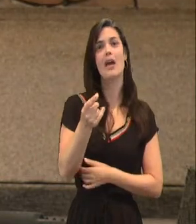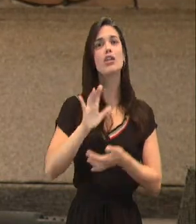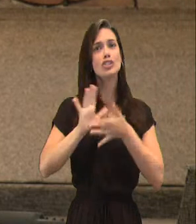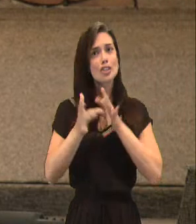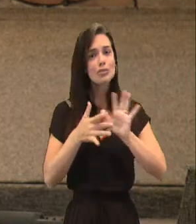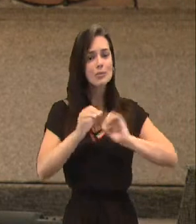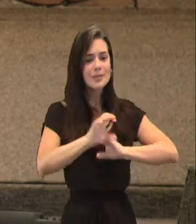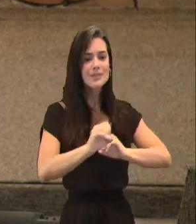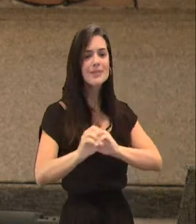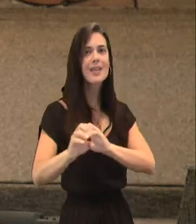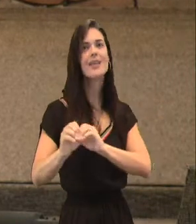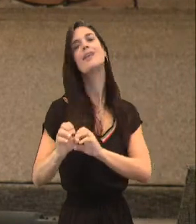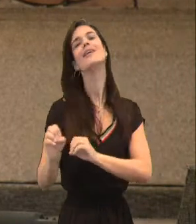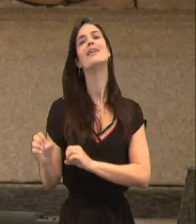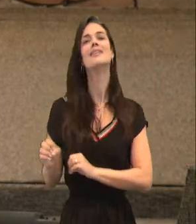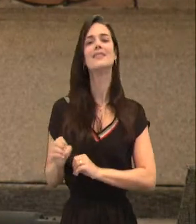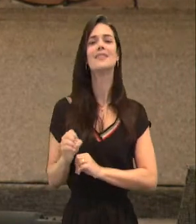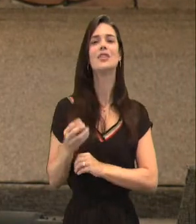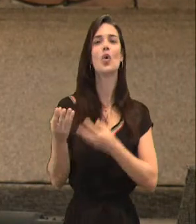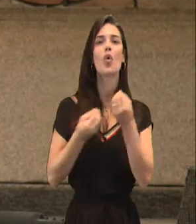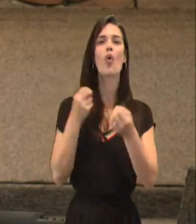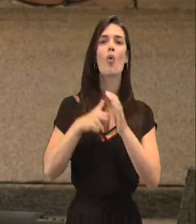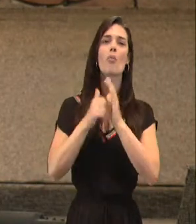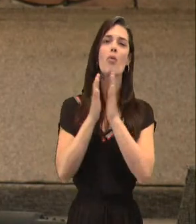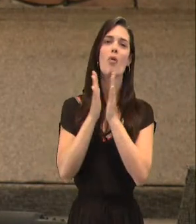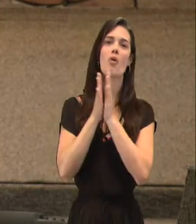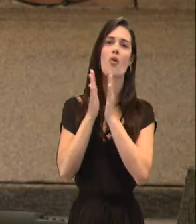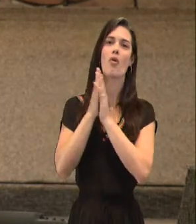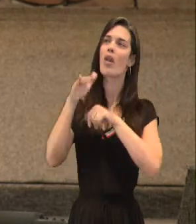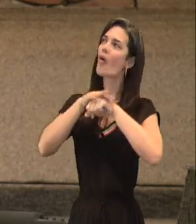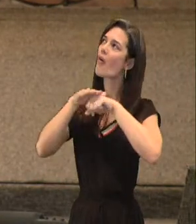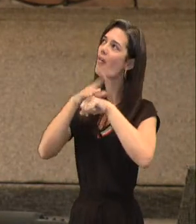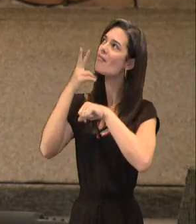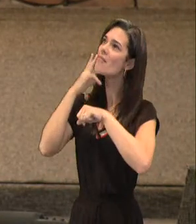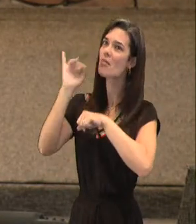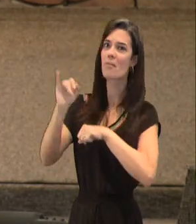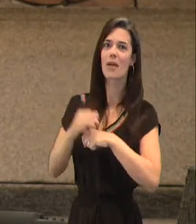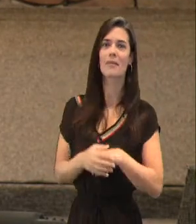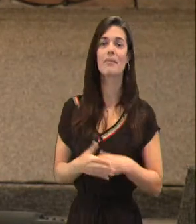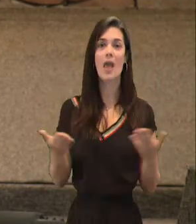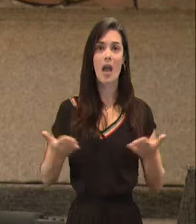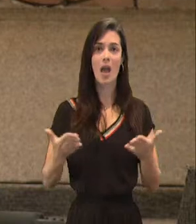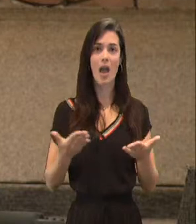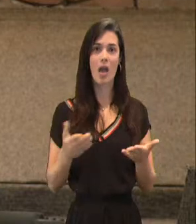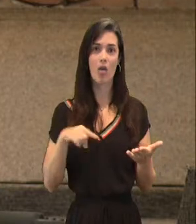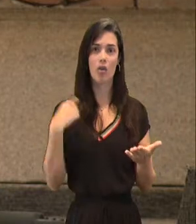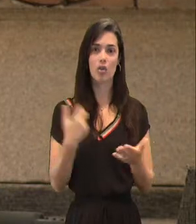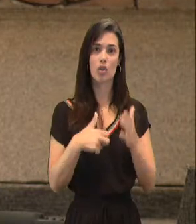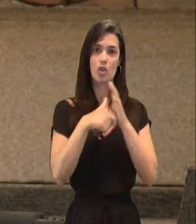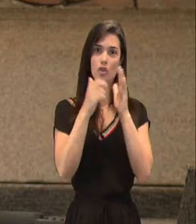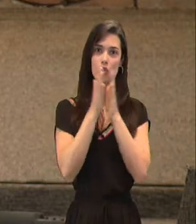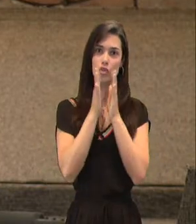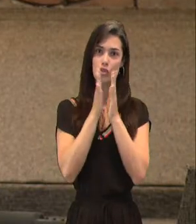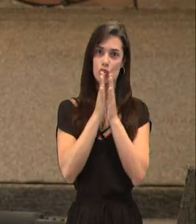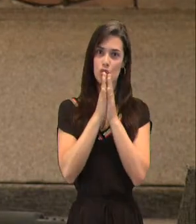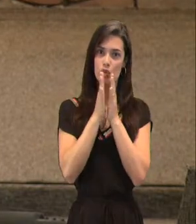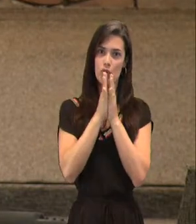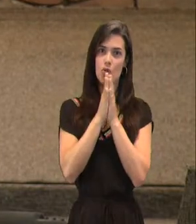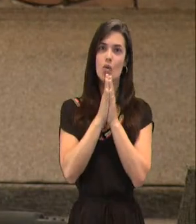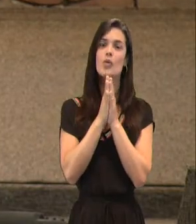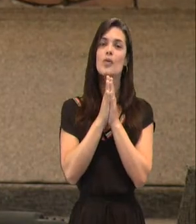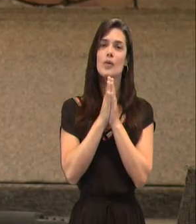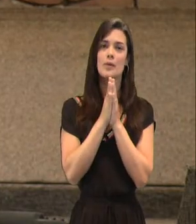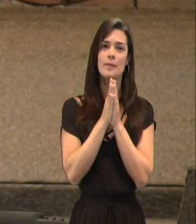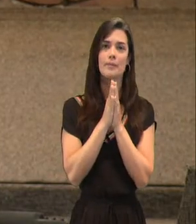nos ensinou acerca do nosso Pai. E então nós vamos orar nesse momento, encerrando esse tempo de reflexão,